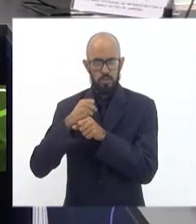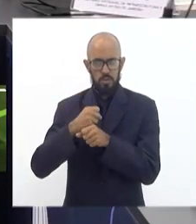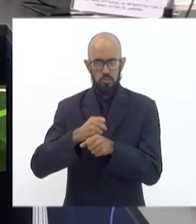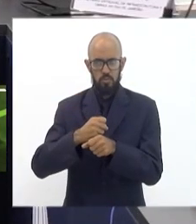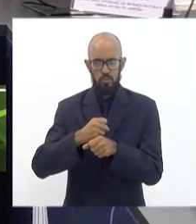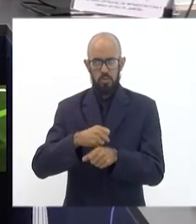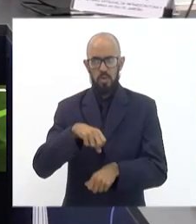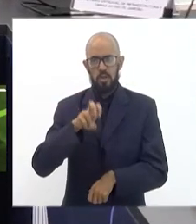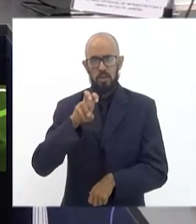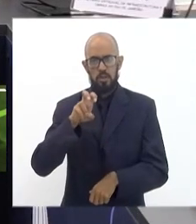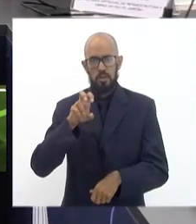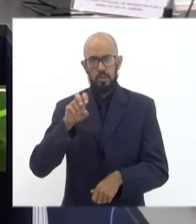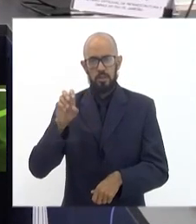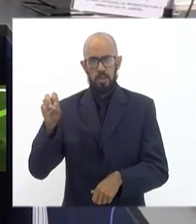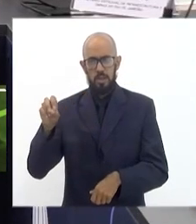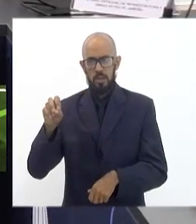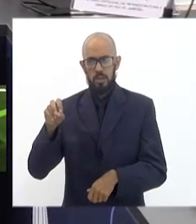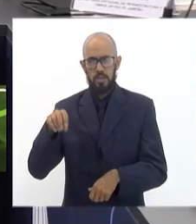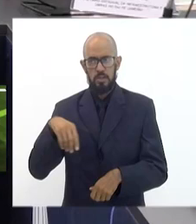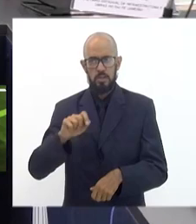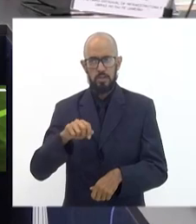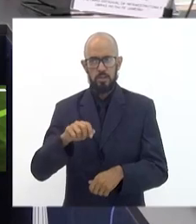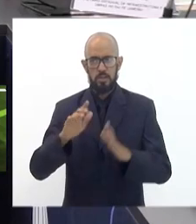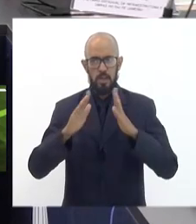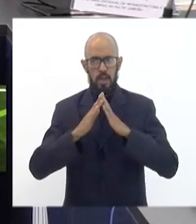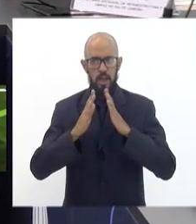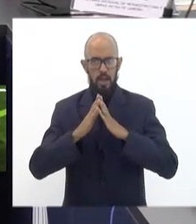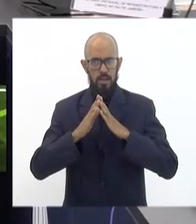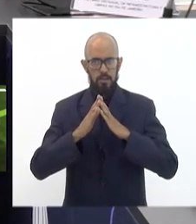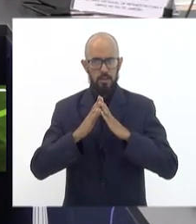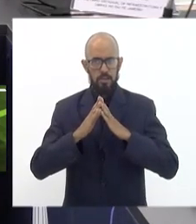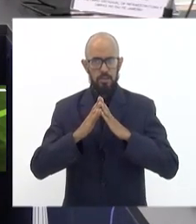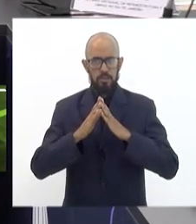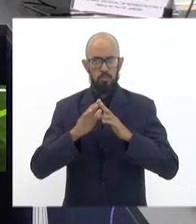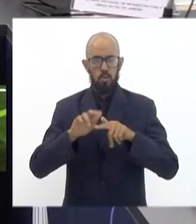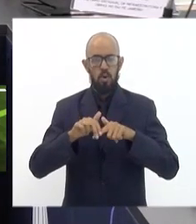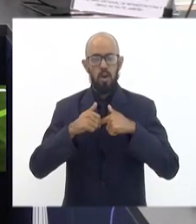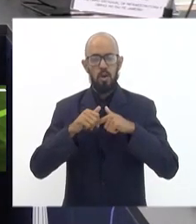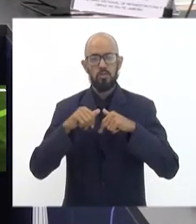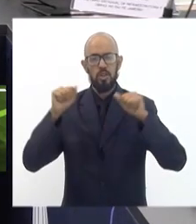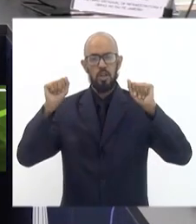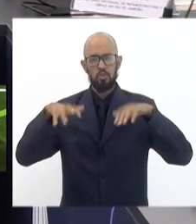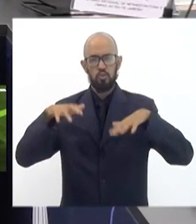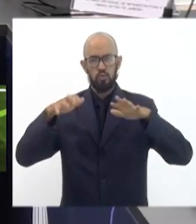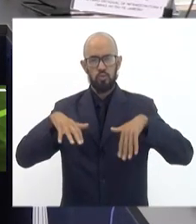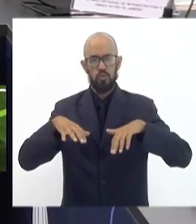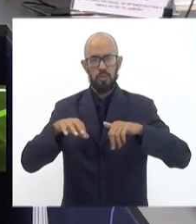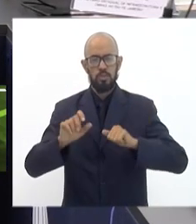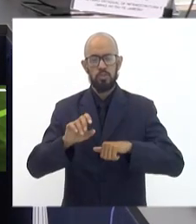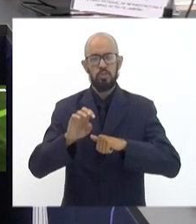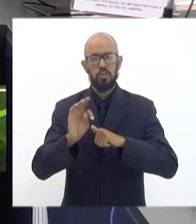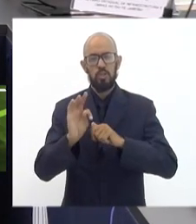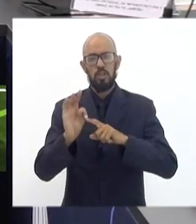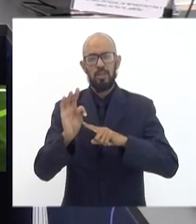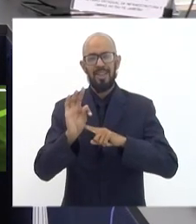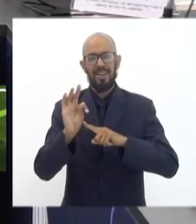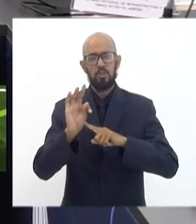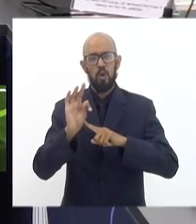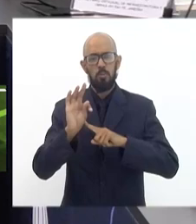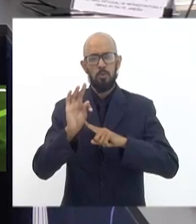500 unidades ainda das chuvas de 2011 em Teresópolis projeto tá pronto vai para o mercado agora para